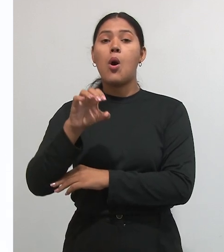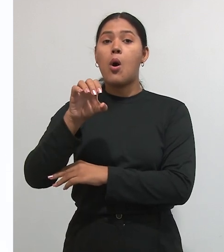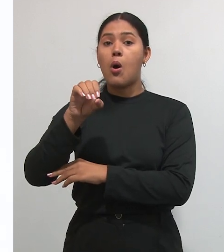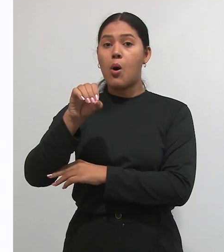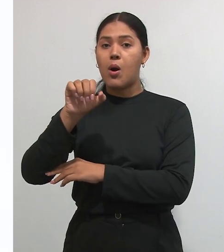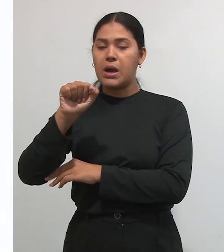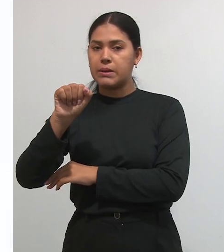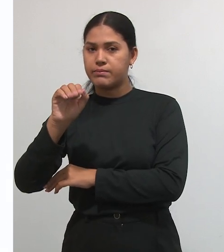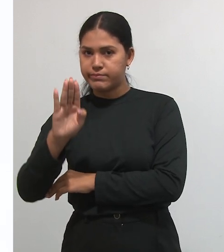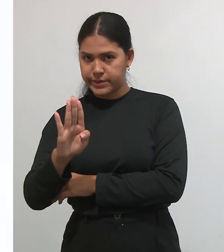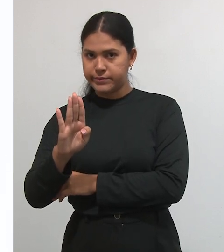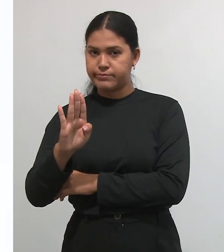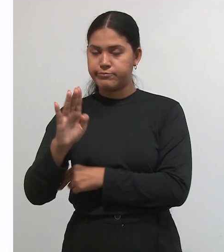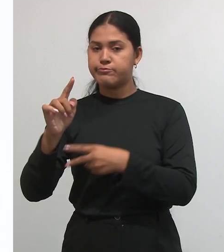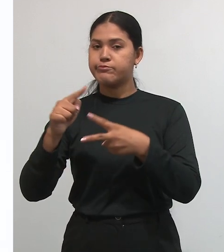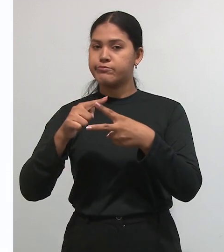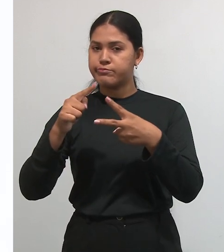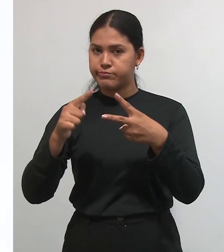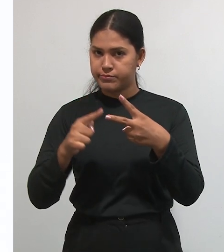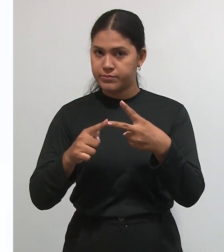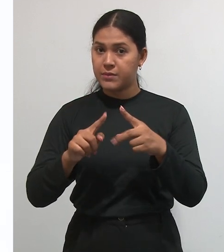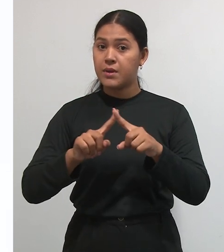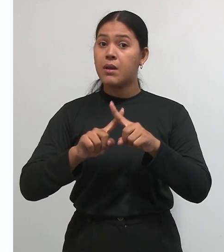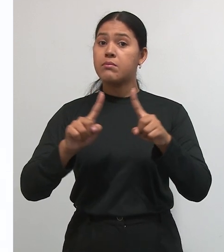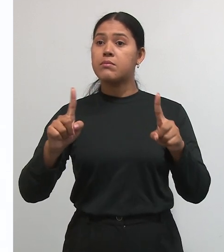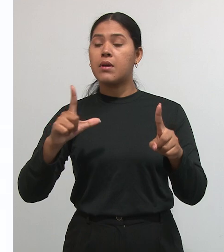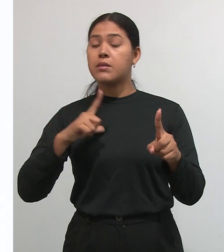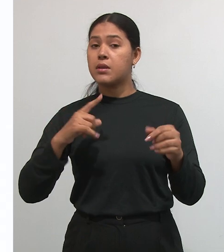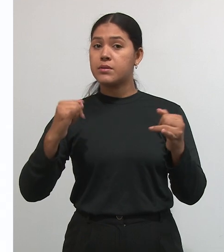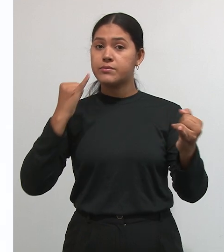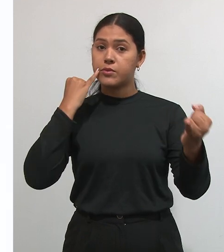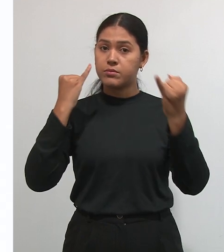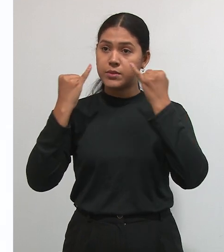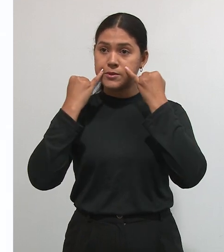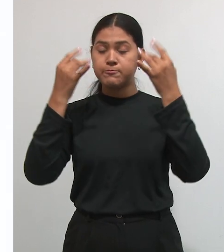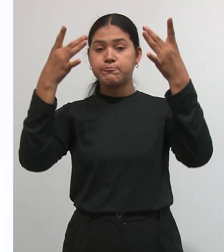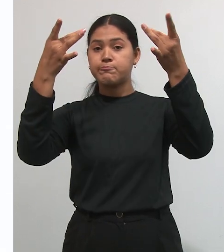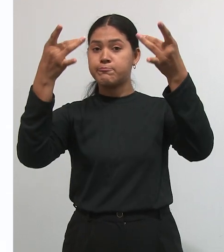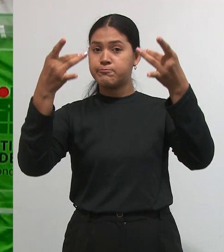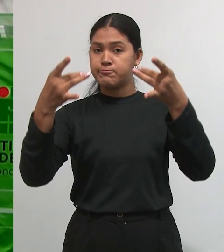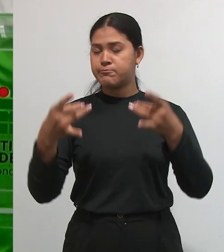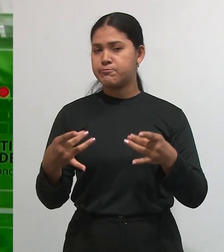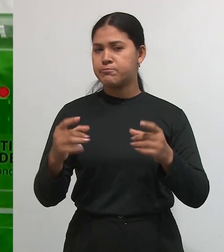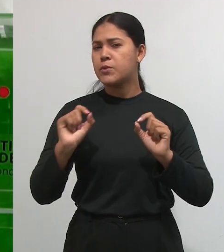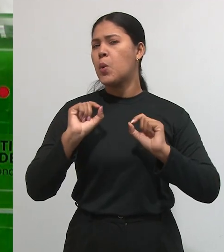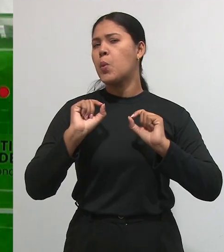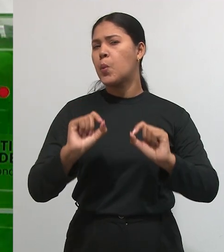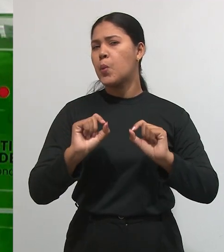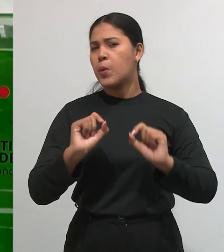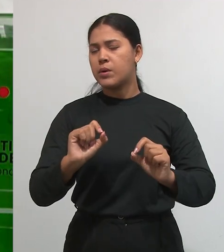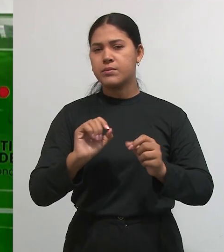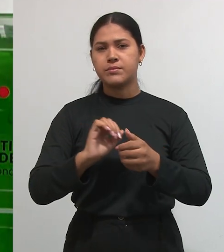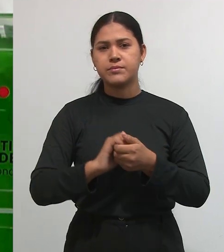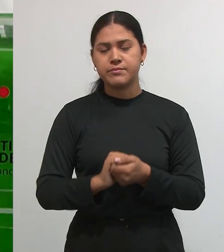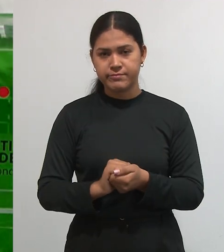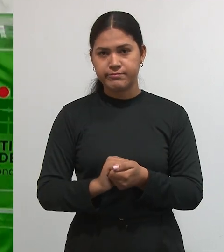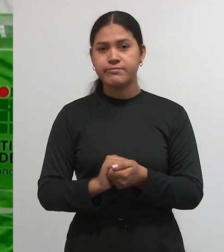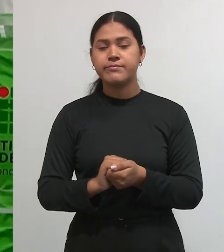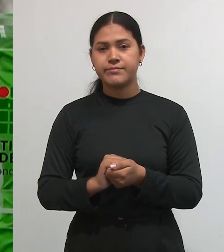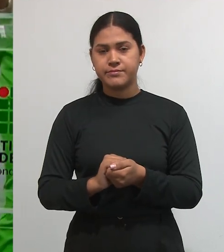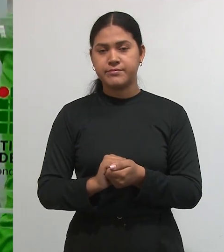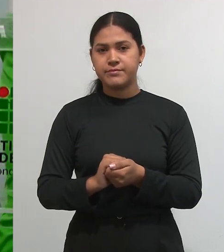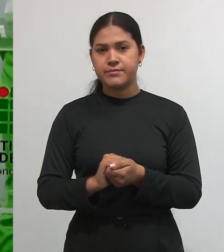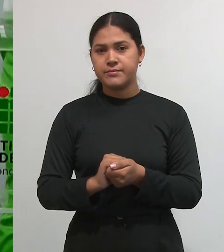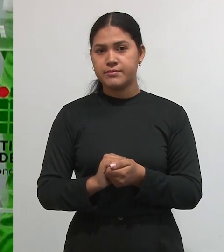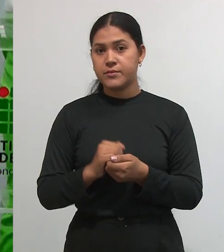OAB. Mas tem um detalhe aqui para vocês. O que acontece?